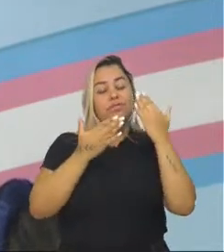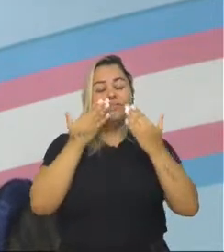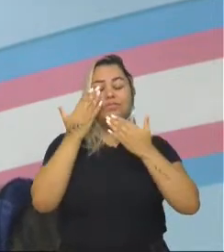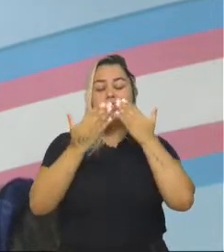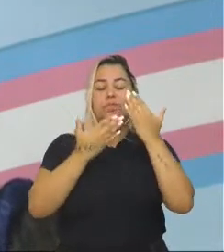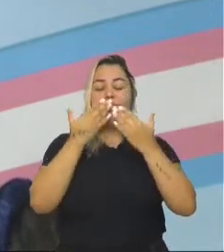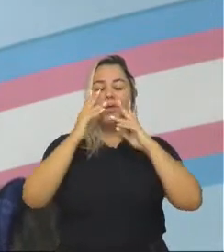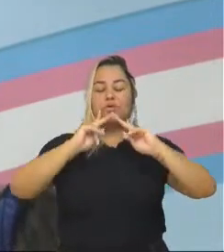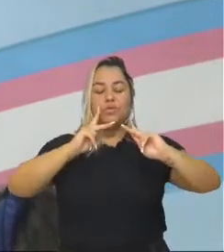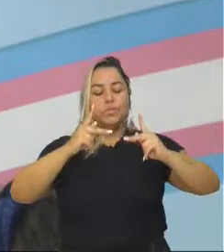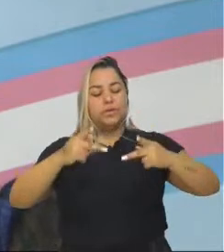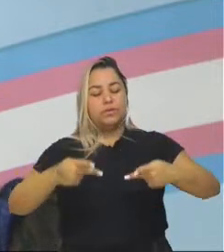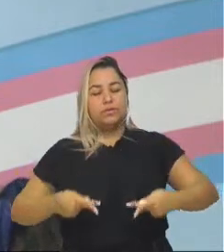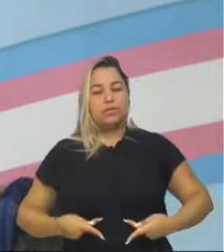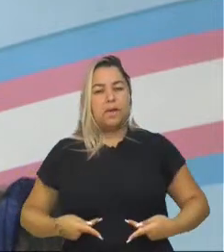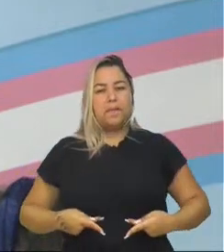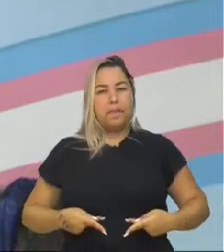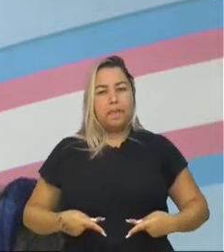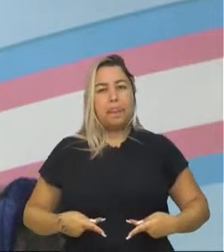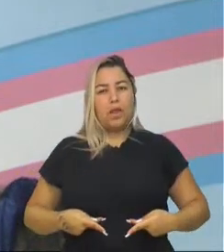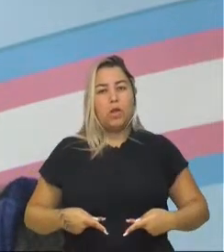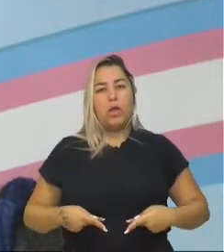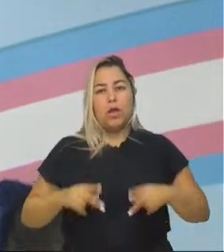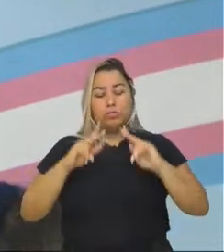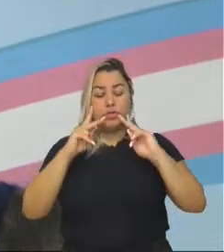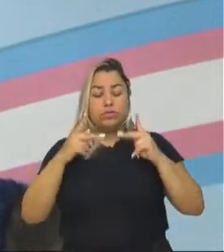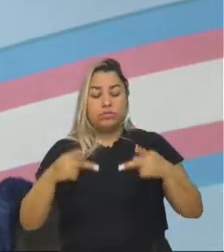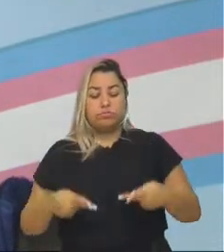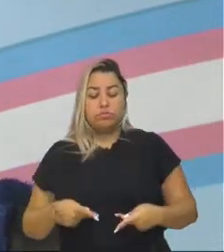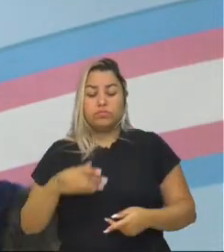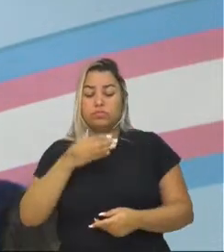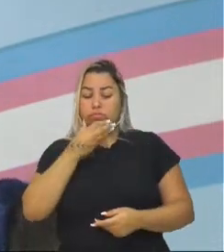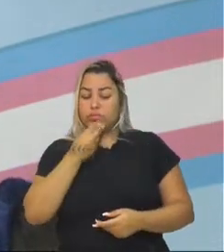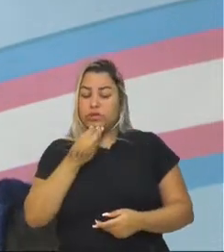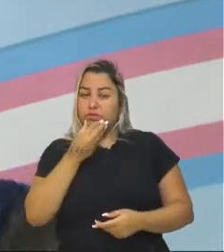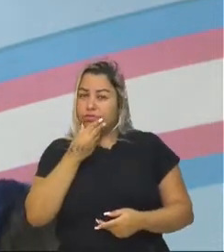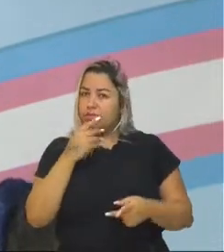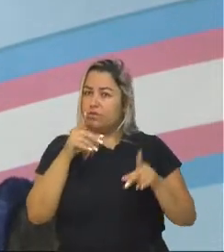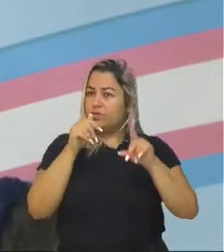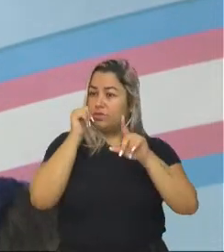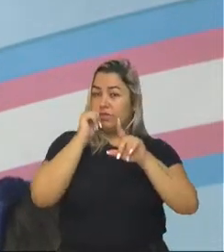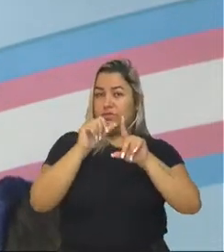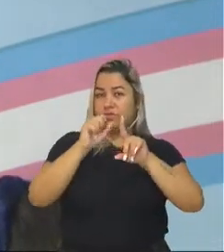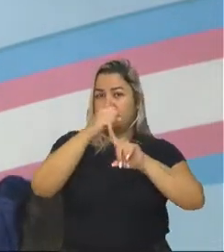mais humanizadora. Humanizar o humano. Eu acho que é isso que precisa a nossa sociedade.